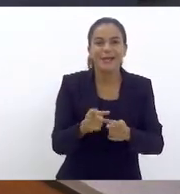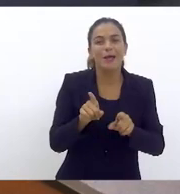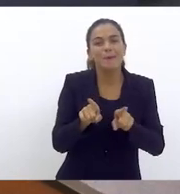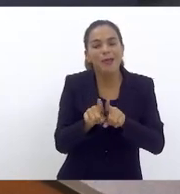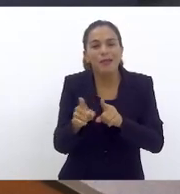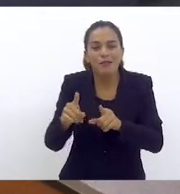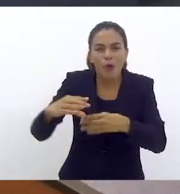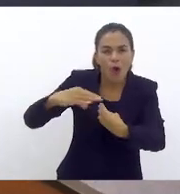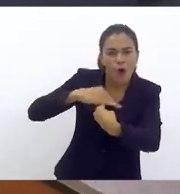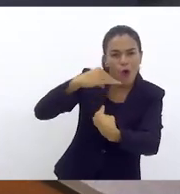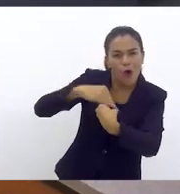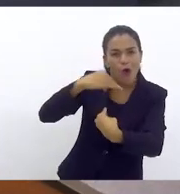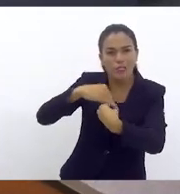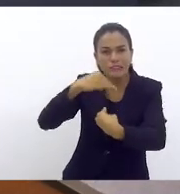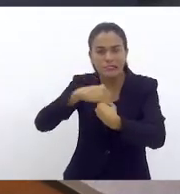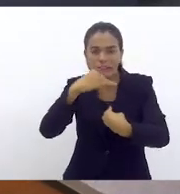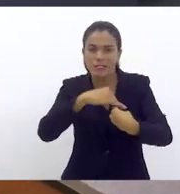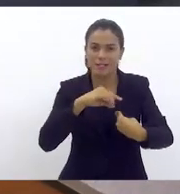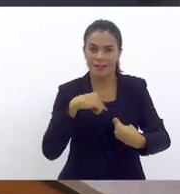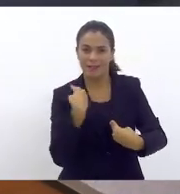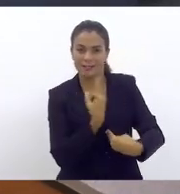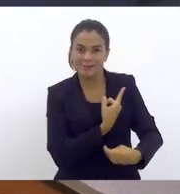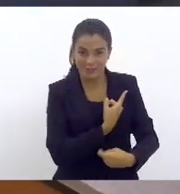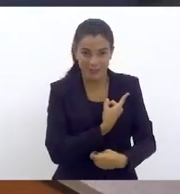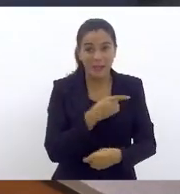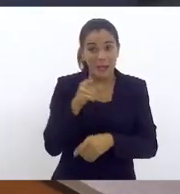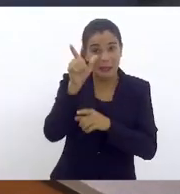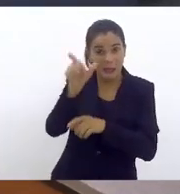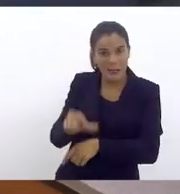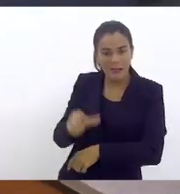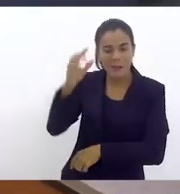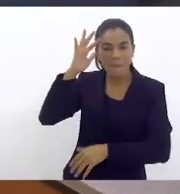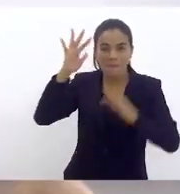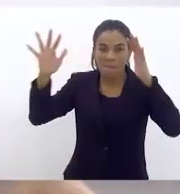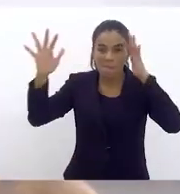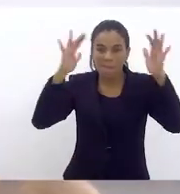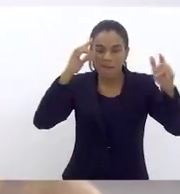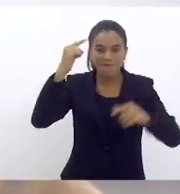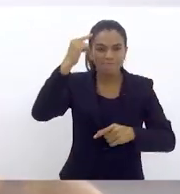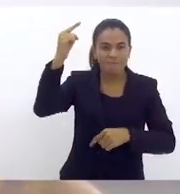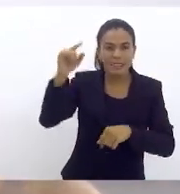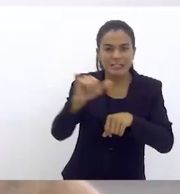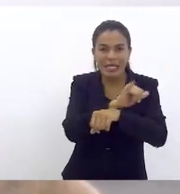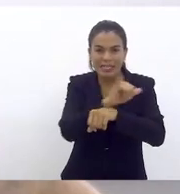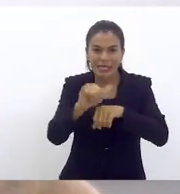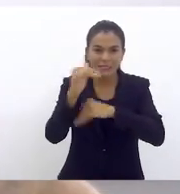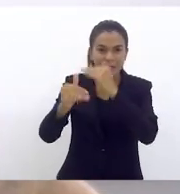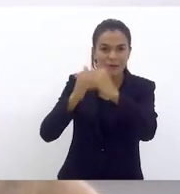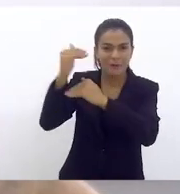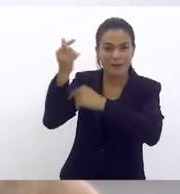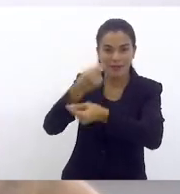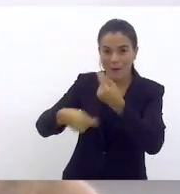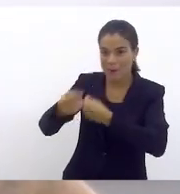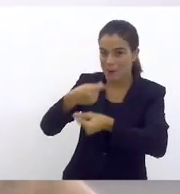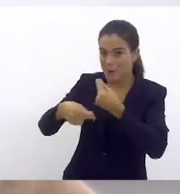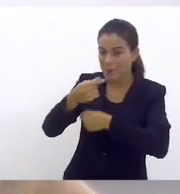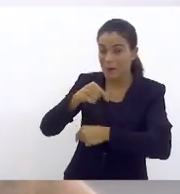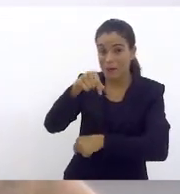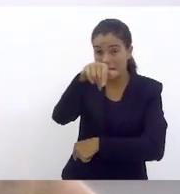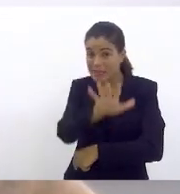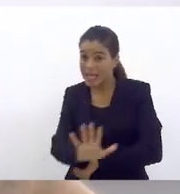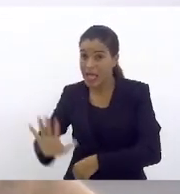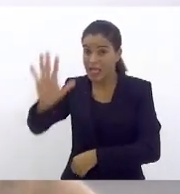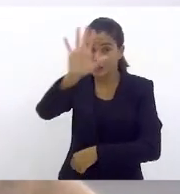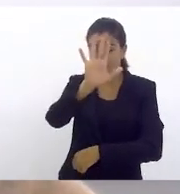municiando daquilo que é importante é um dos maiores pensadores no que se refere a um plano estratégico de desenvolvimento econômico Nacional